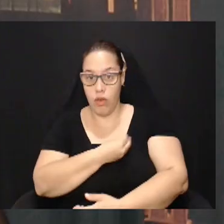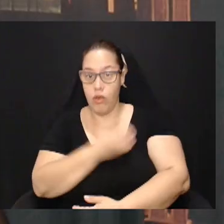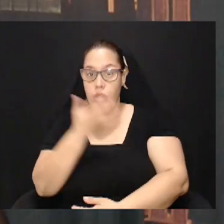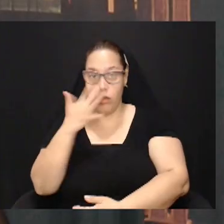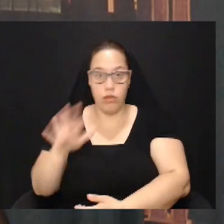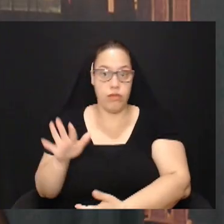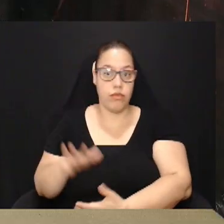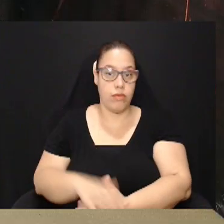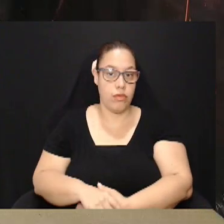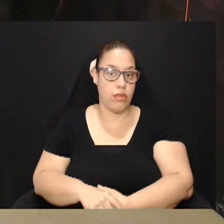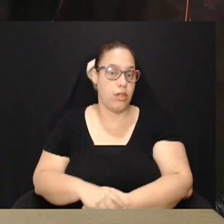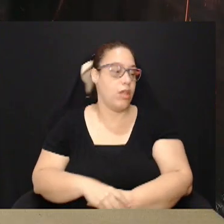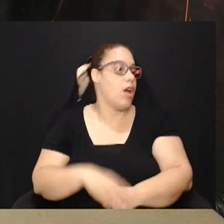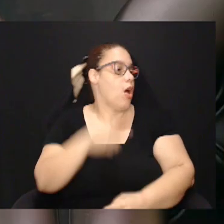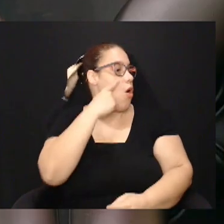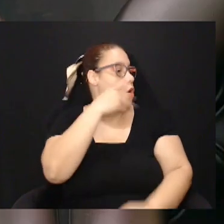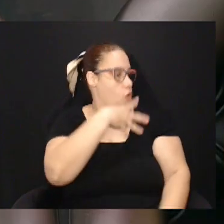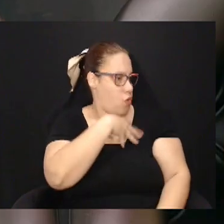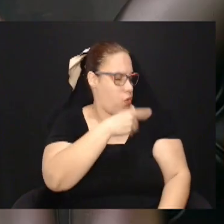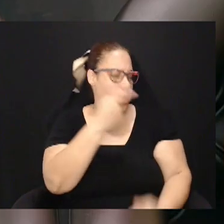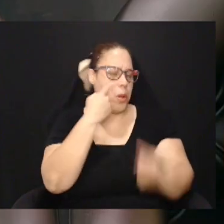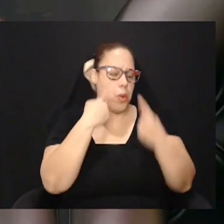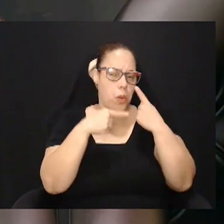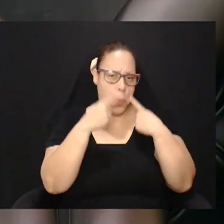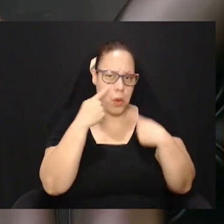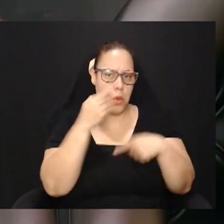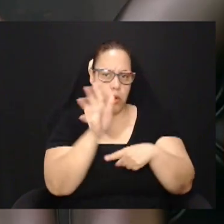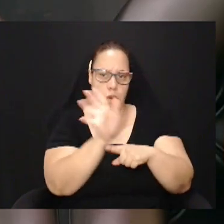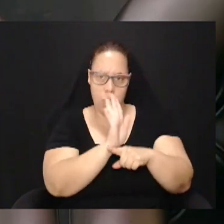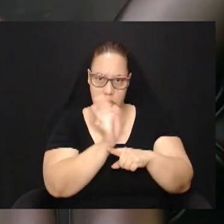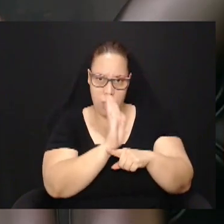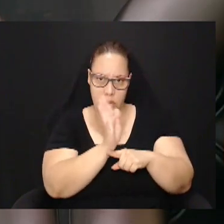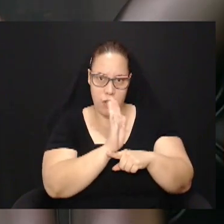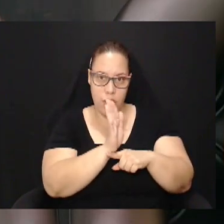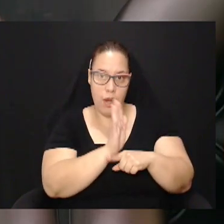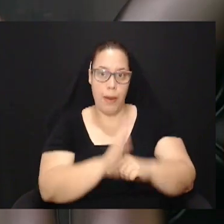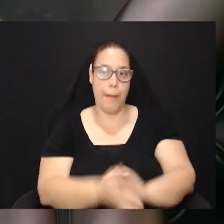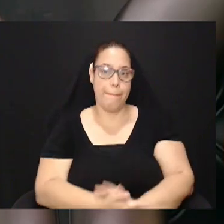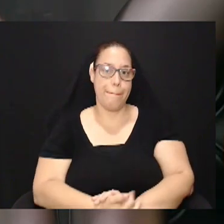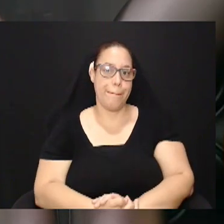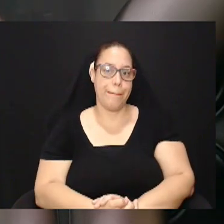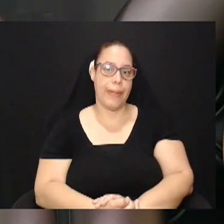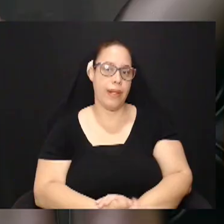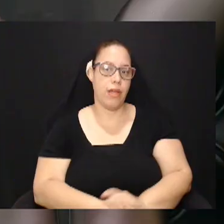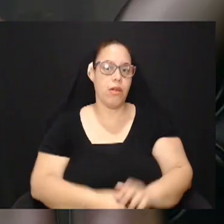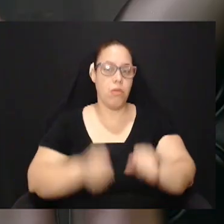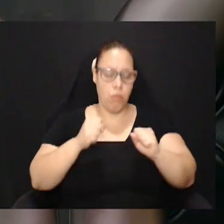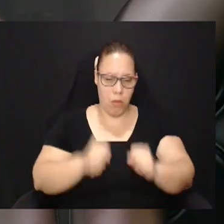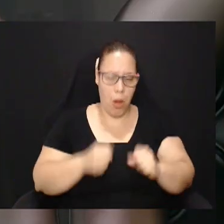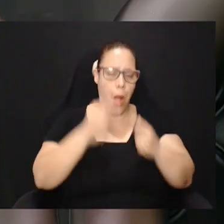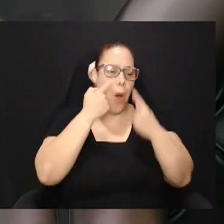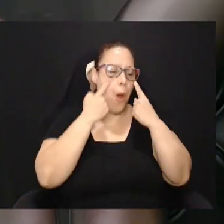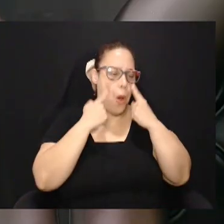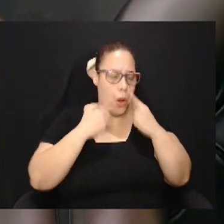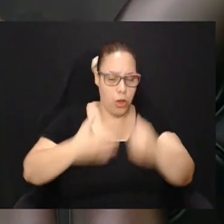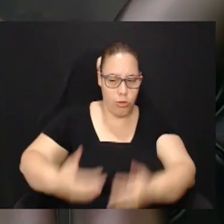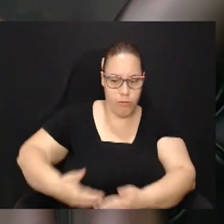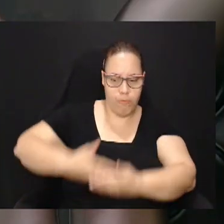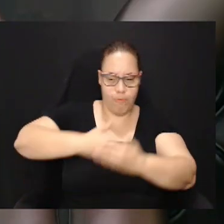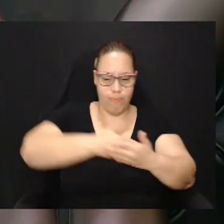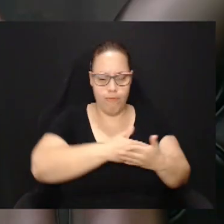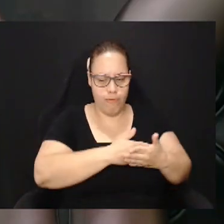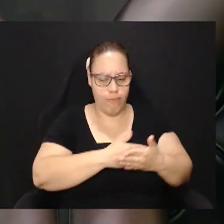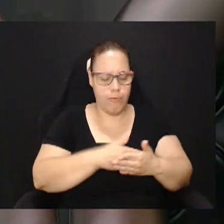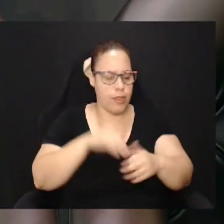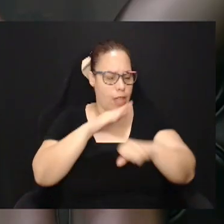Viu o filho chorando por uma cena, né? Pode chorar, filha. Acolhe, tá né? tudo bem. Tá tudo bem. Não